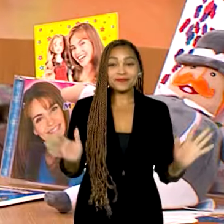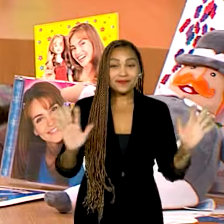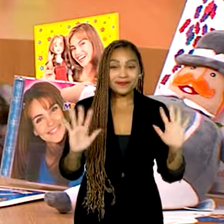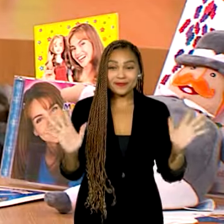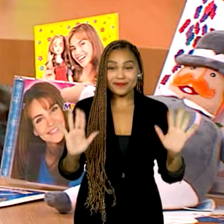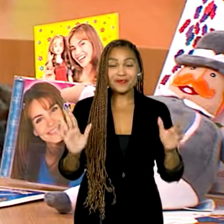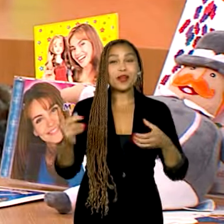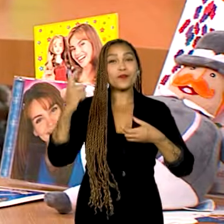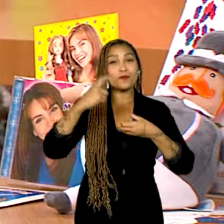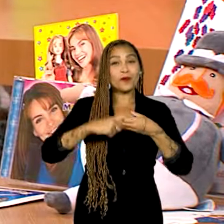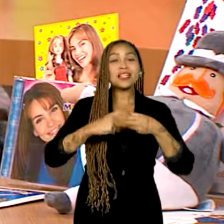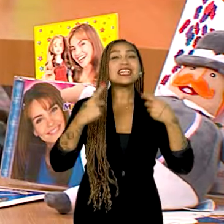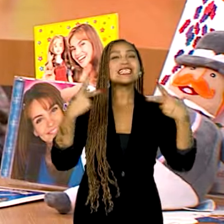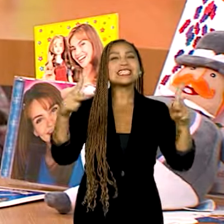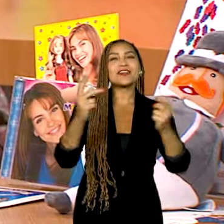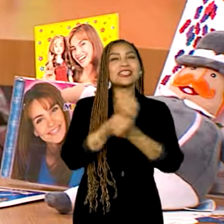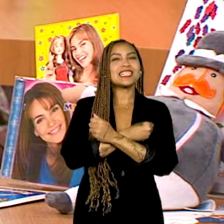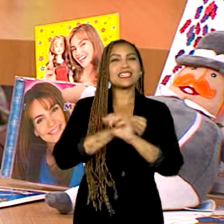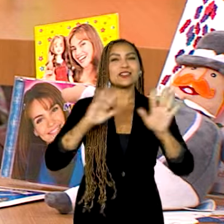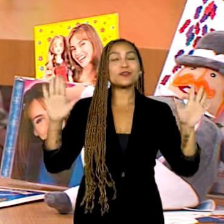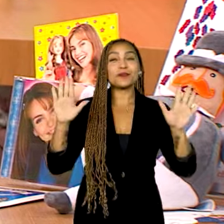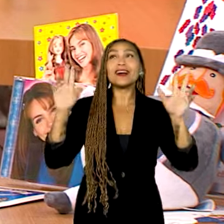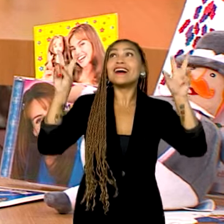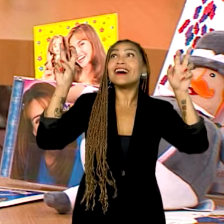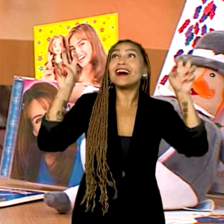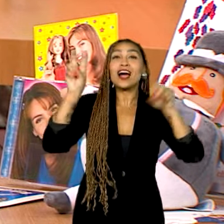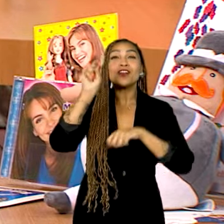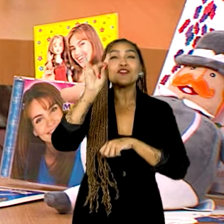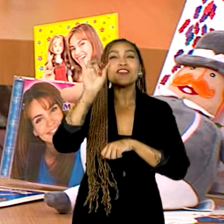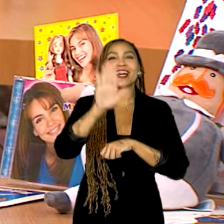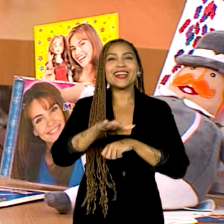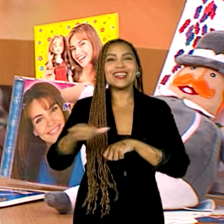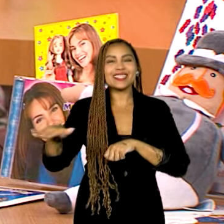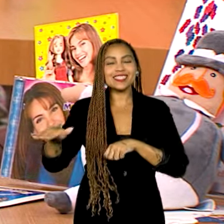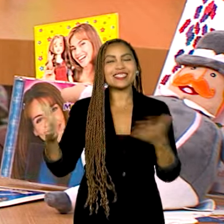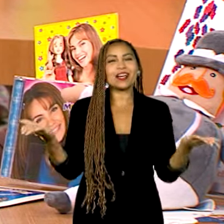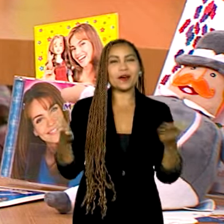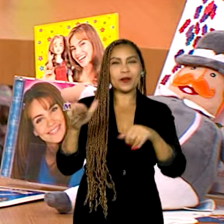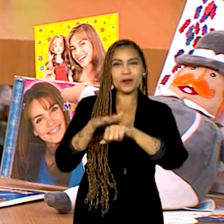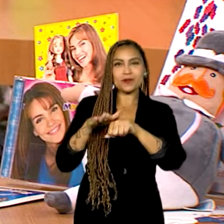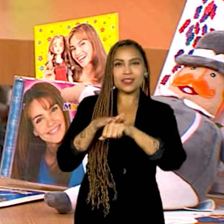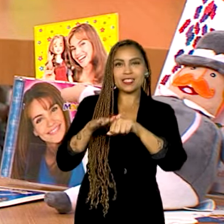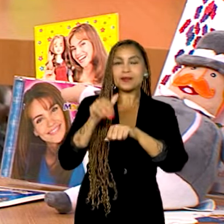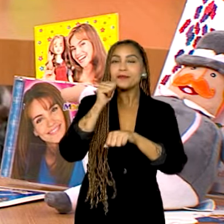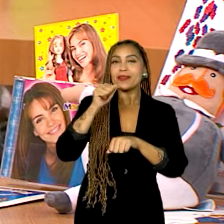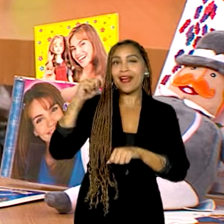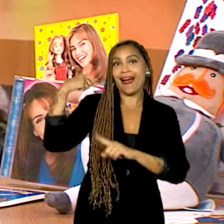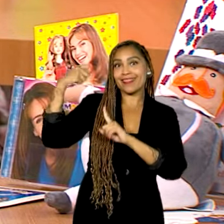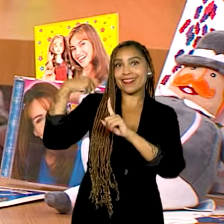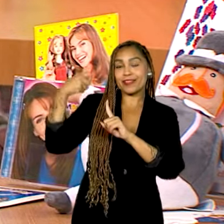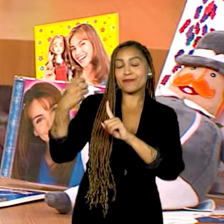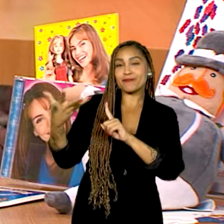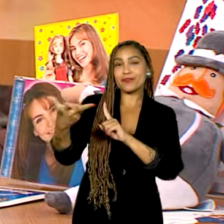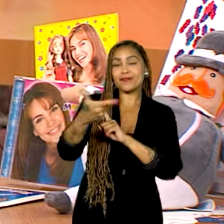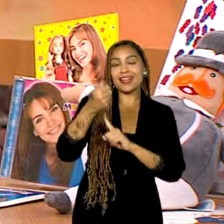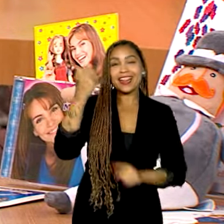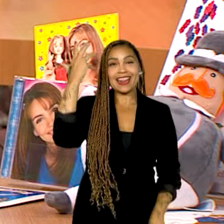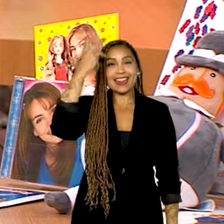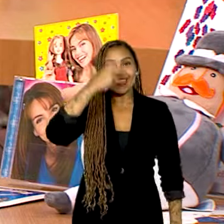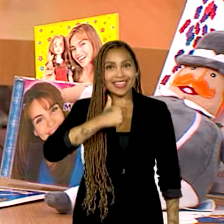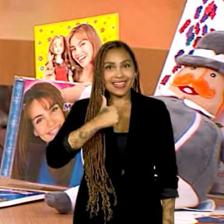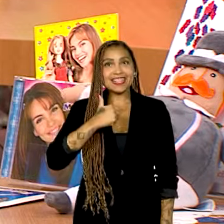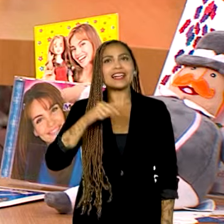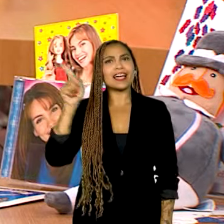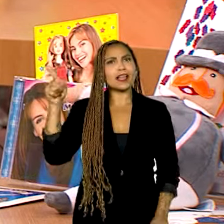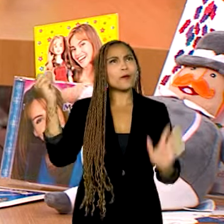Gente, está de volta o seu Sem Censura do Dia das Crianças. E agora a gente vai conversar com uma atriz maravilhosa e linda que fez